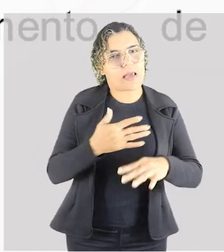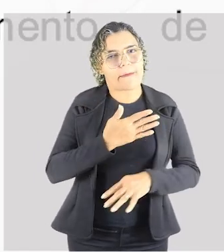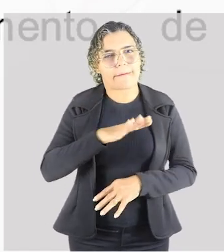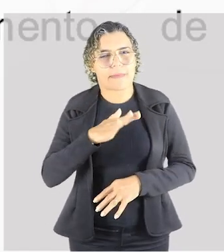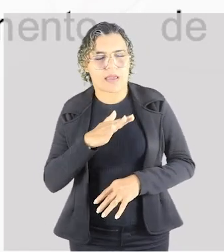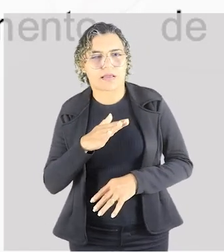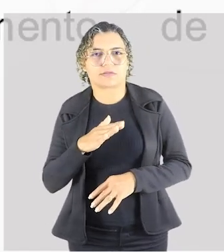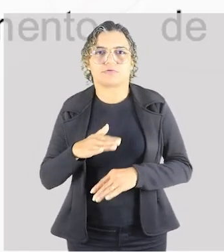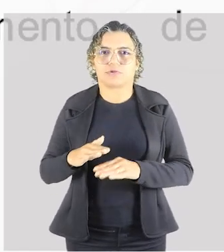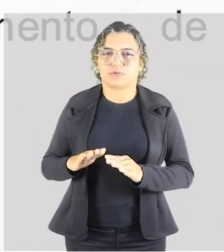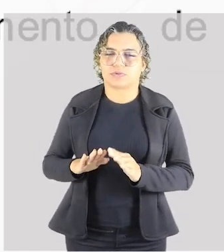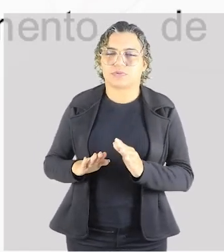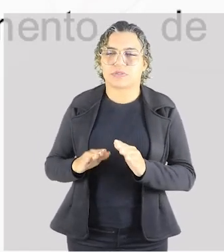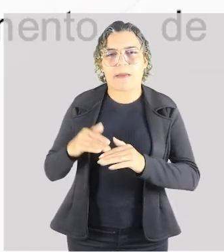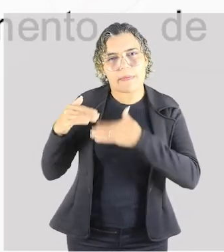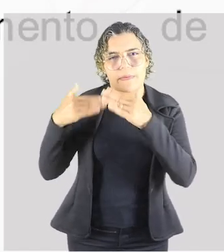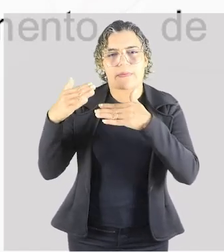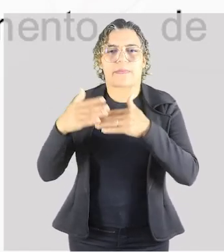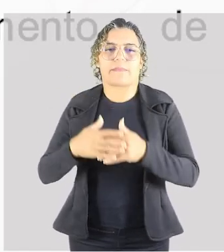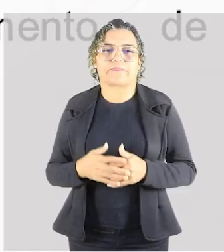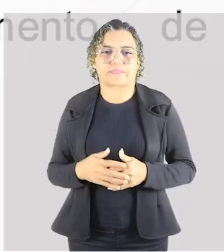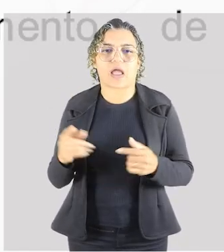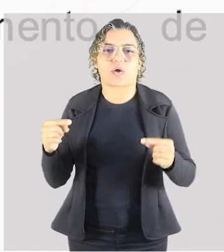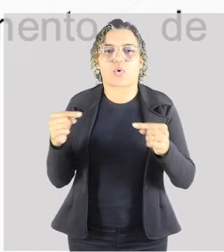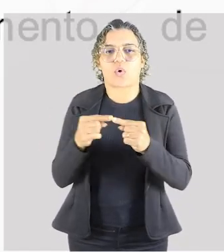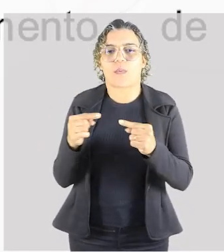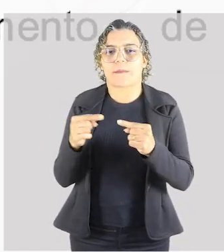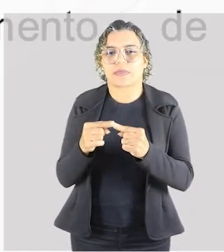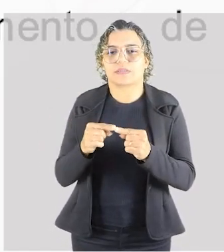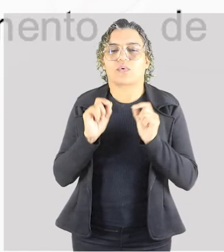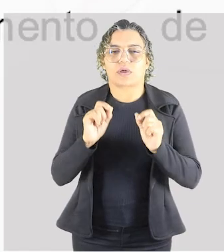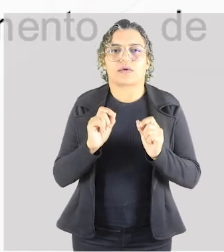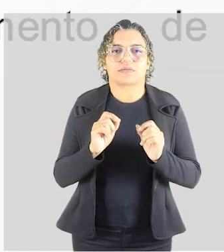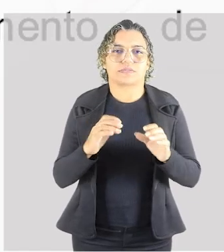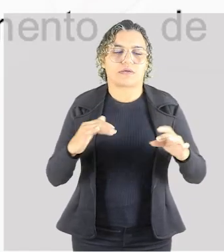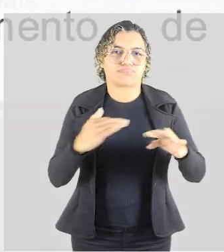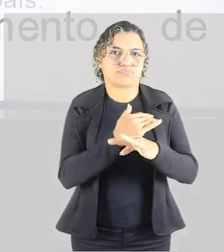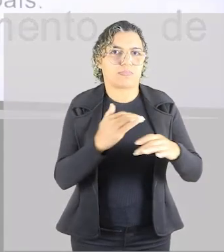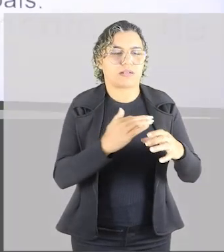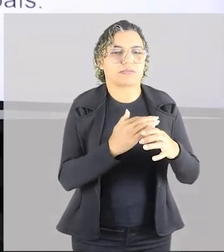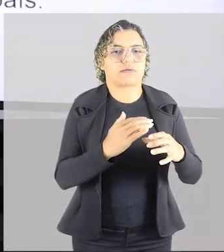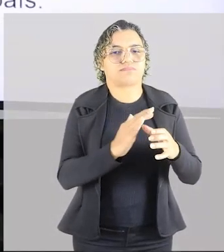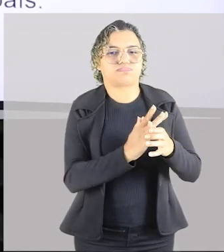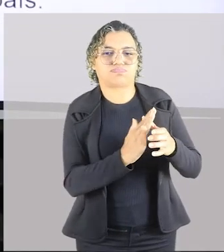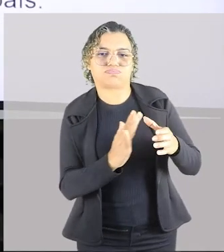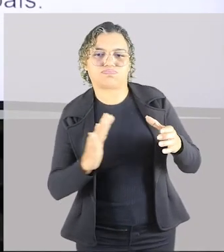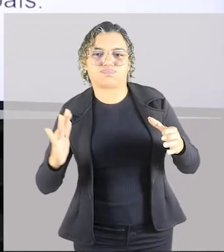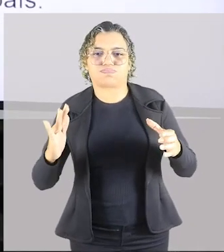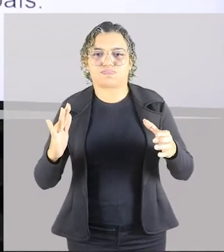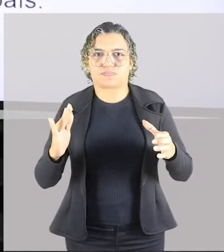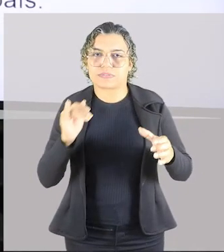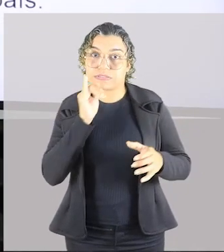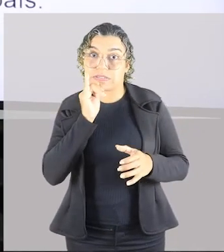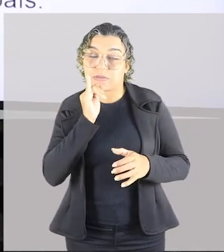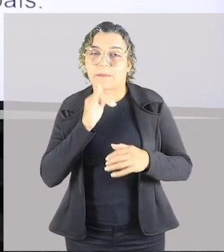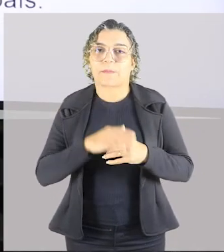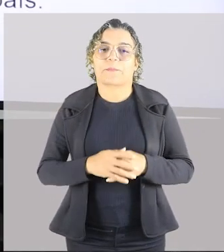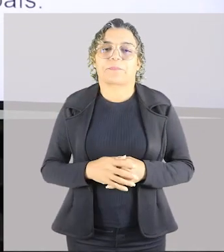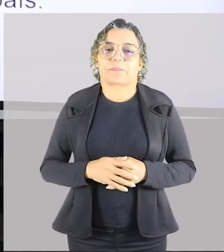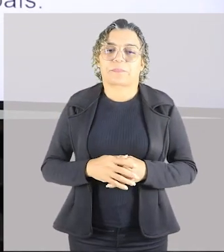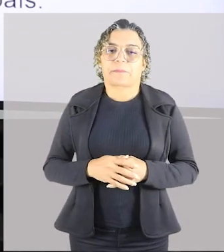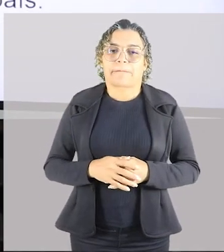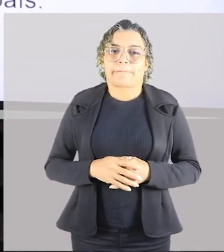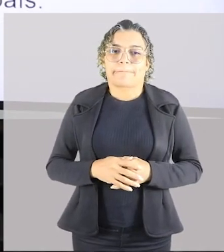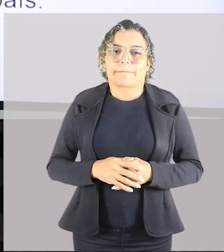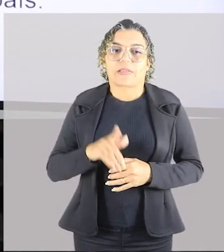tá? Que vai estar atrelado à nossa desconcentração urbana. E aí entra um ponto que eu citei para ti há pouco, que eu disse